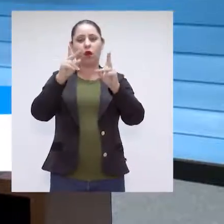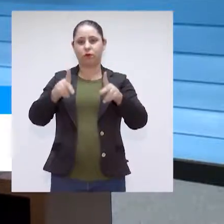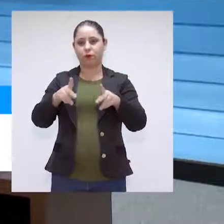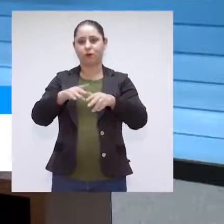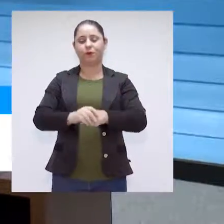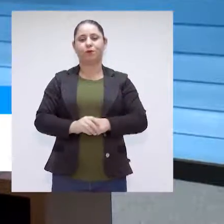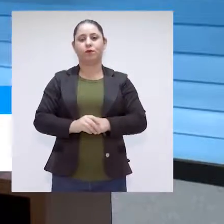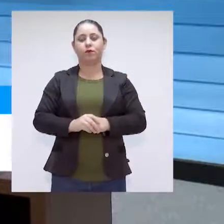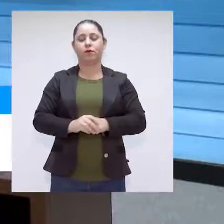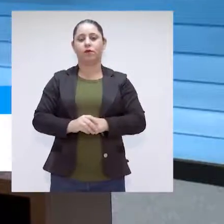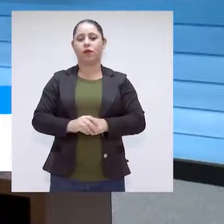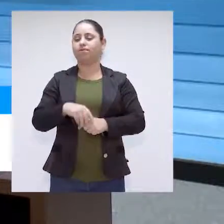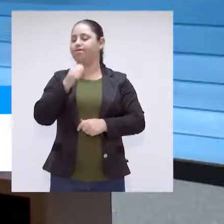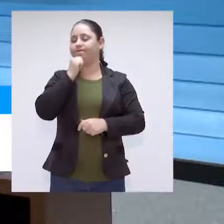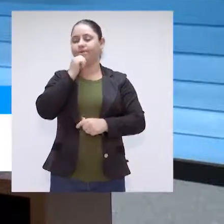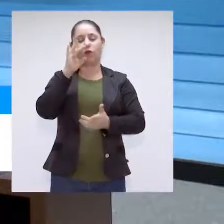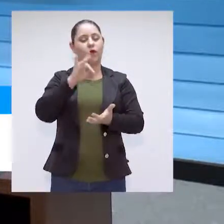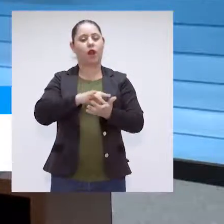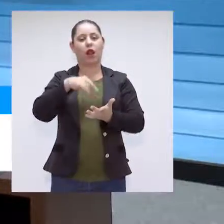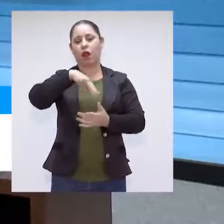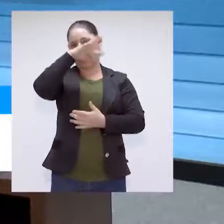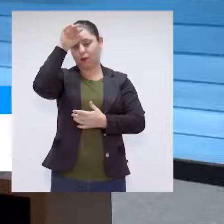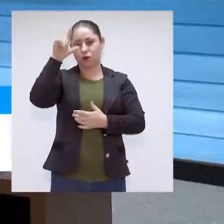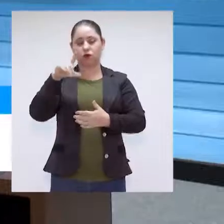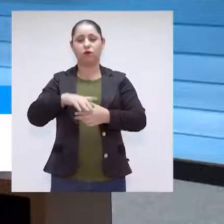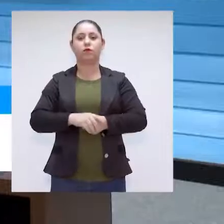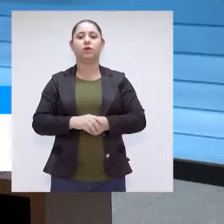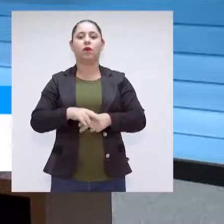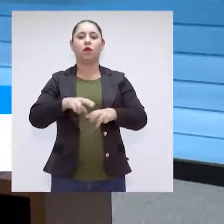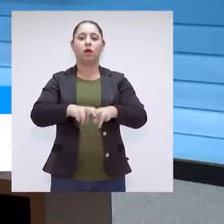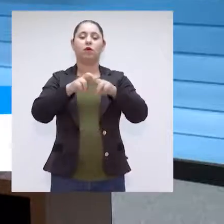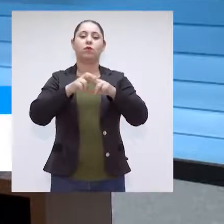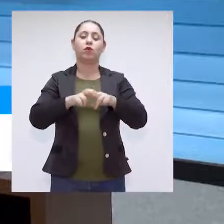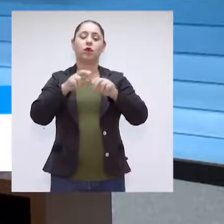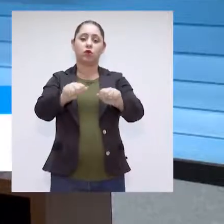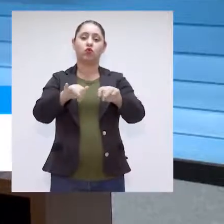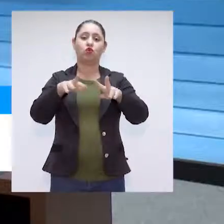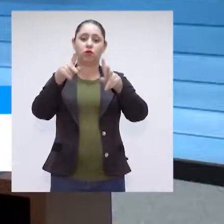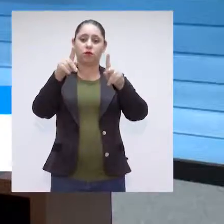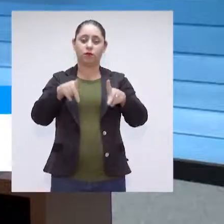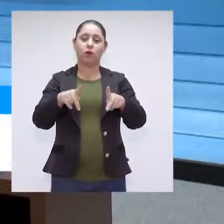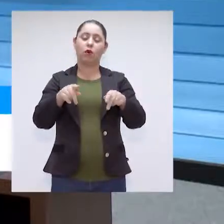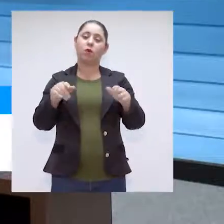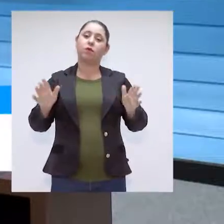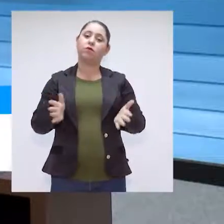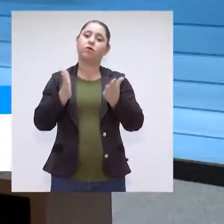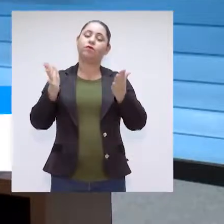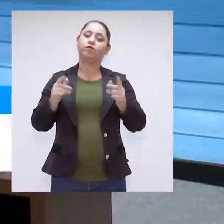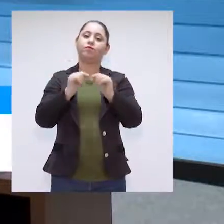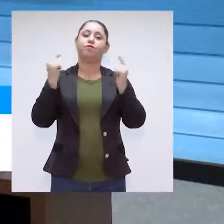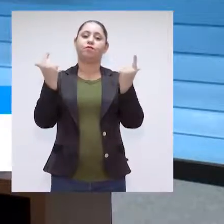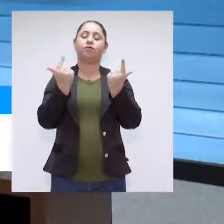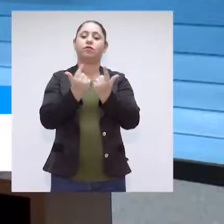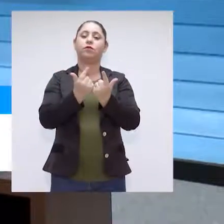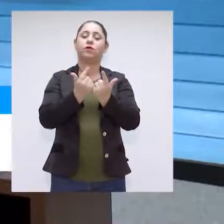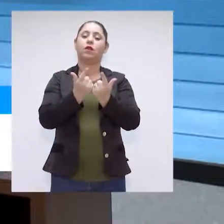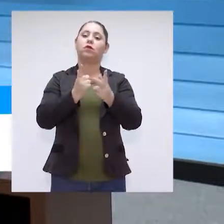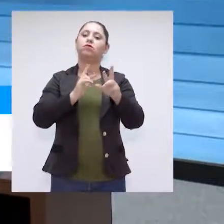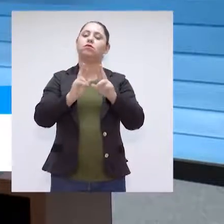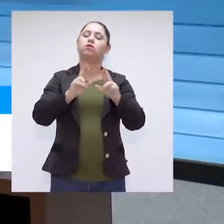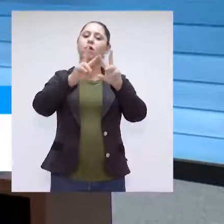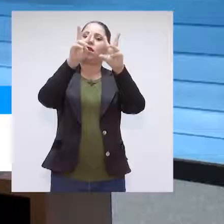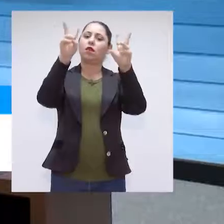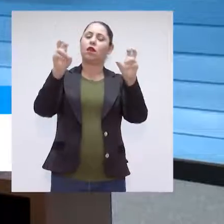assistentes sociais nas escolas da rede pública, essa ainda não é uma realidade em Mato Grosso do Sul. Por isso, a audiência pública foi promovida pela